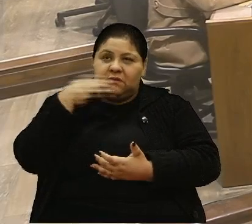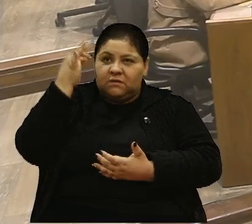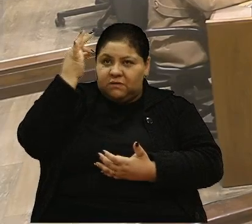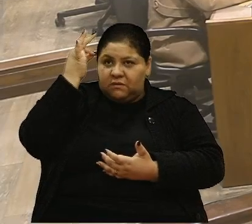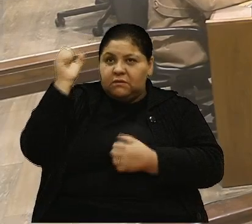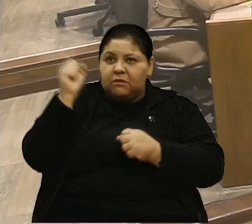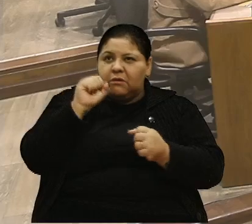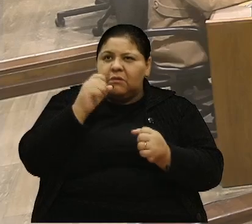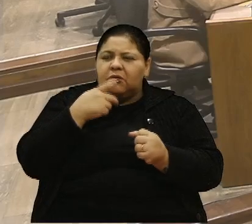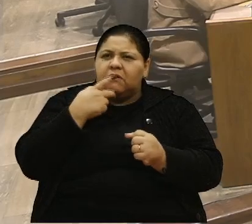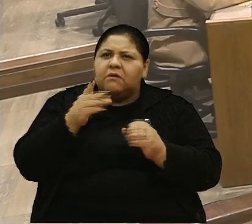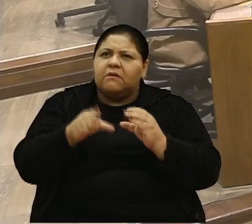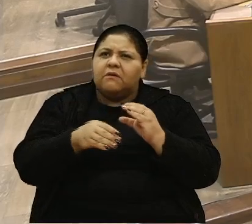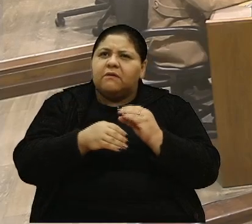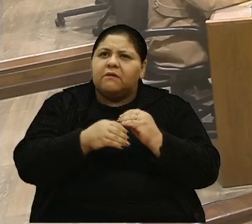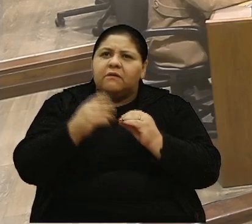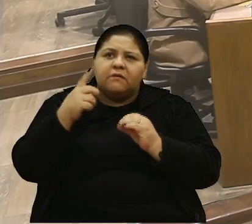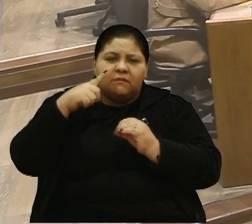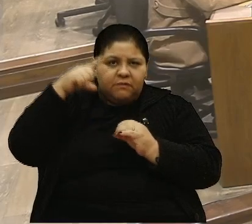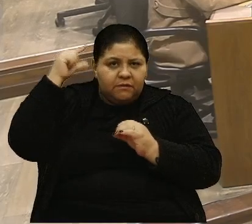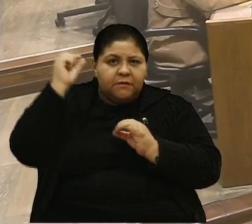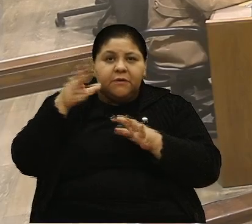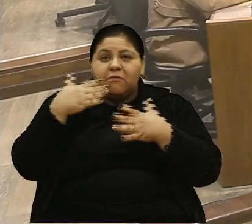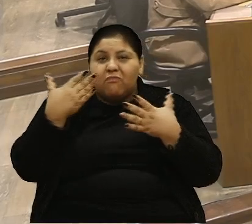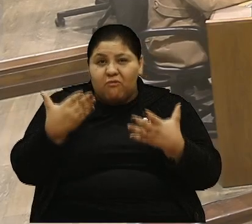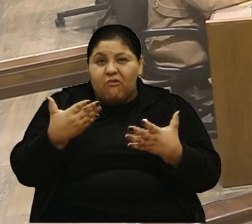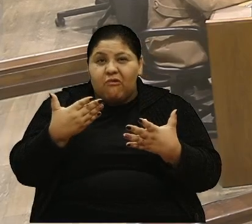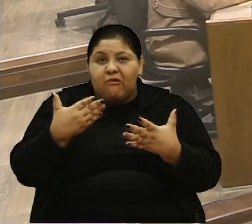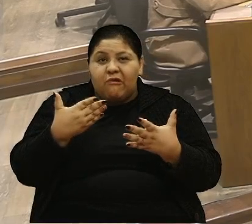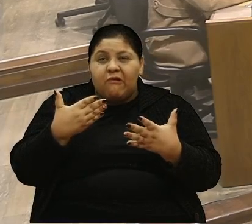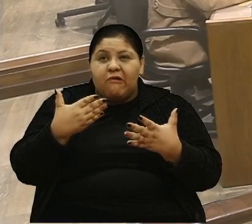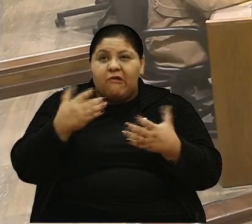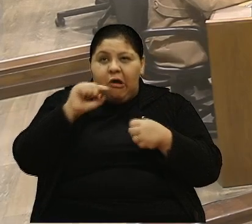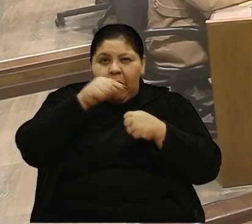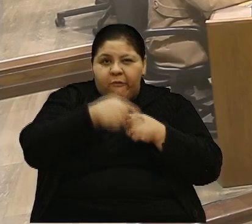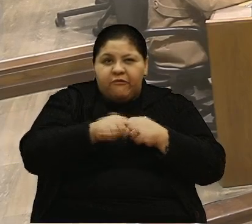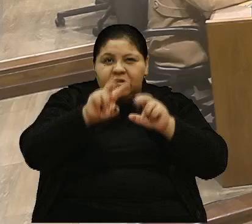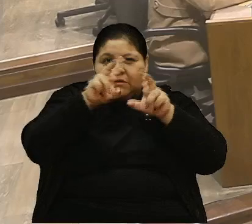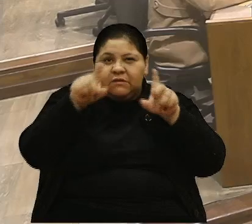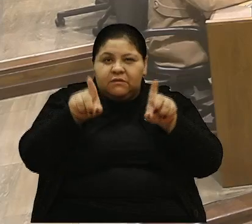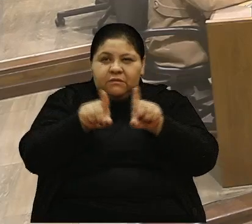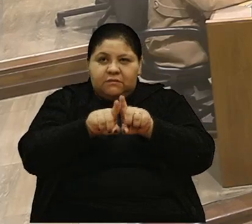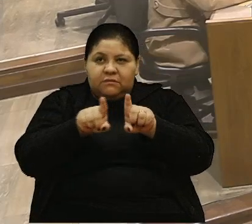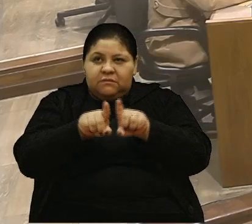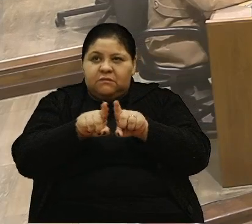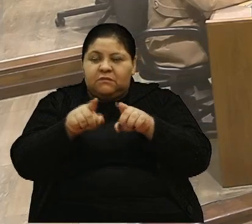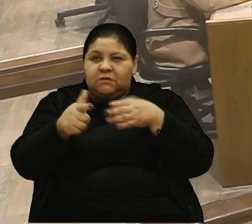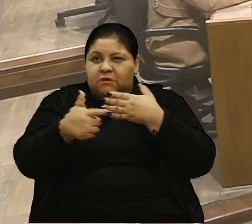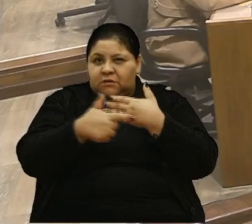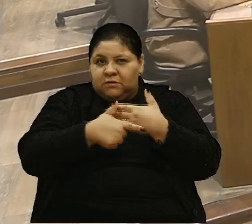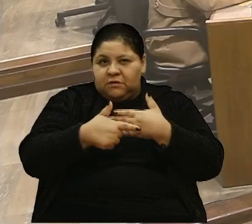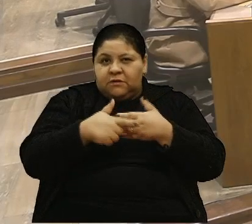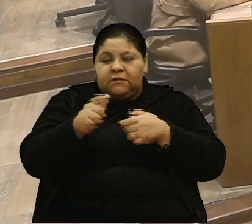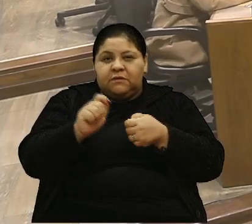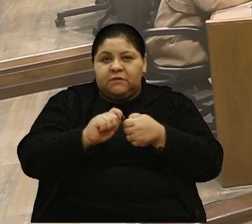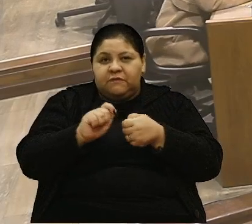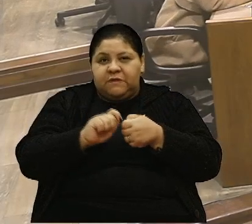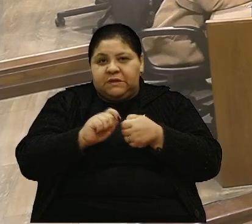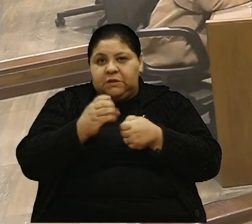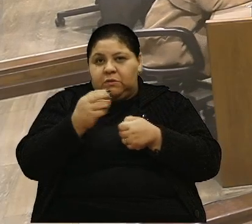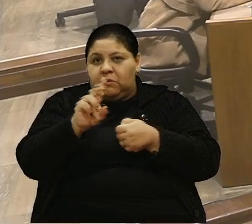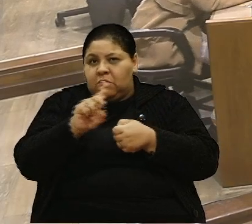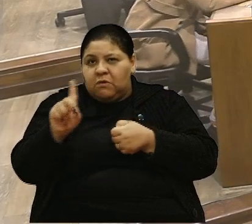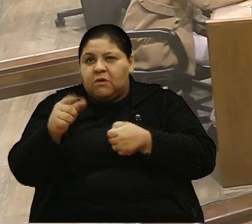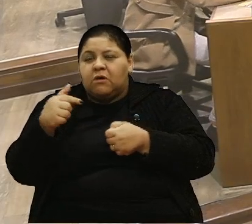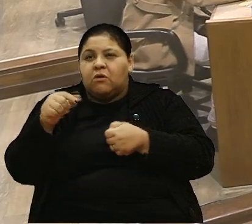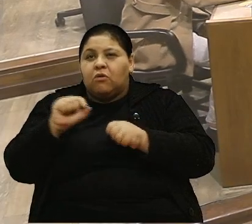Pode falar, vereador Aldonei. Bom, entrando nesse assunto também, das atribuições aí do pessoal está fazendo ou não está fazendo, algo